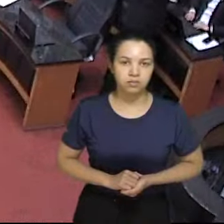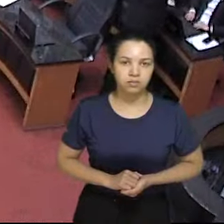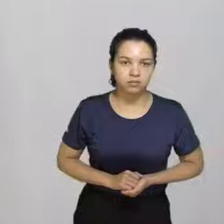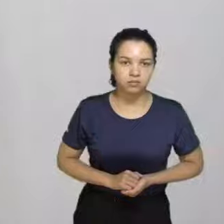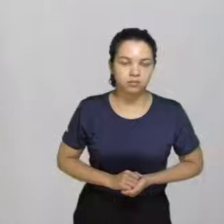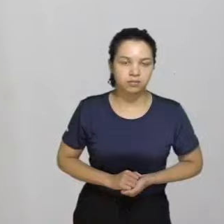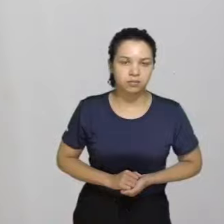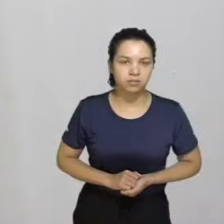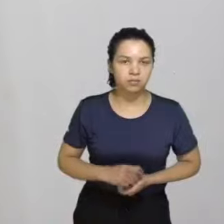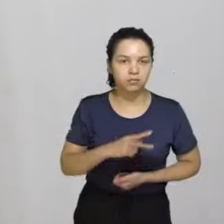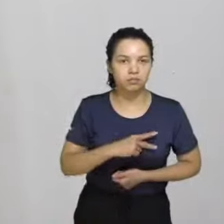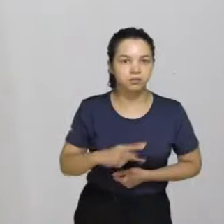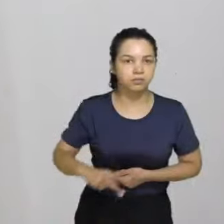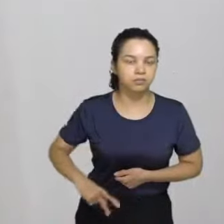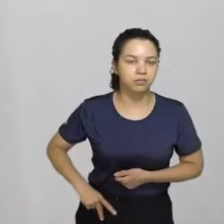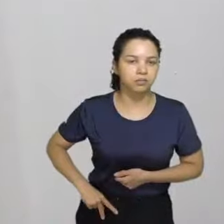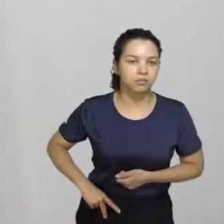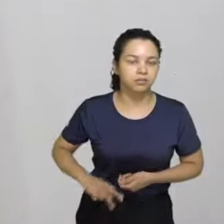Senhor presidente,